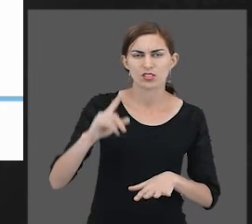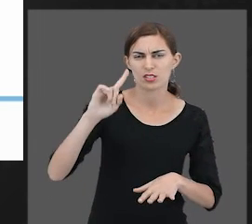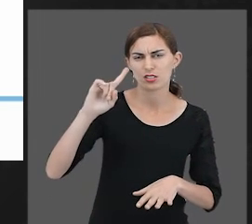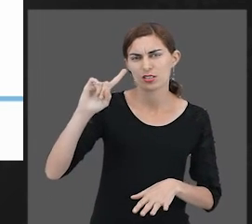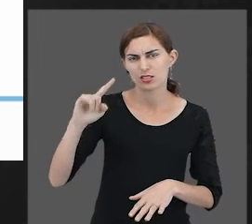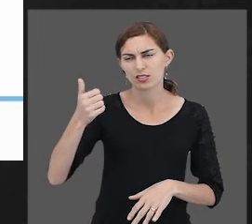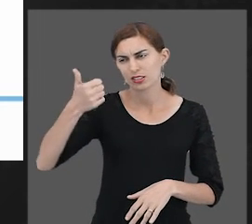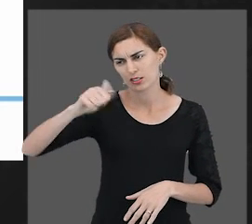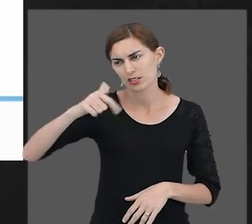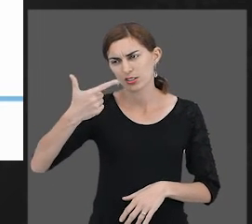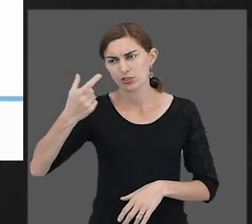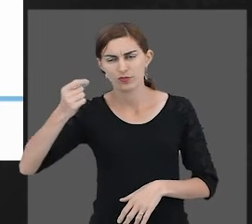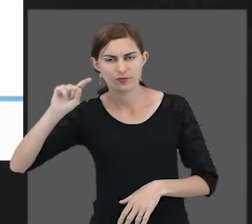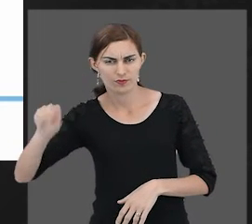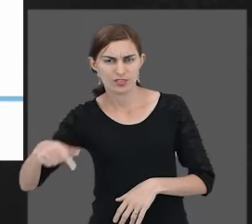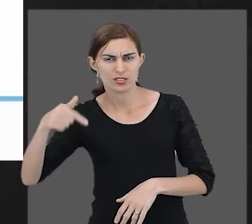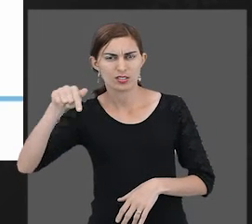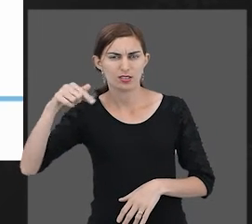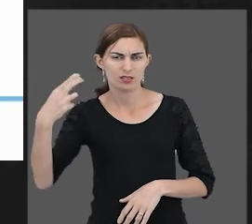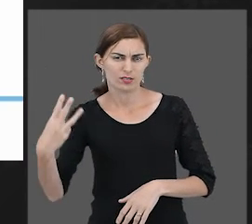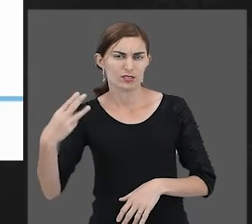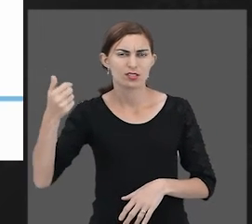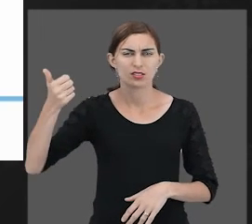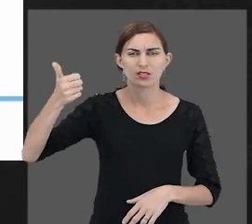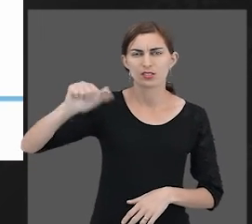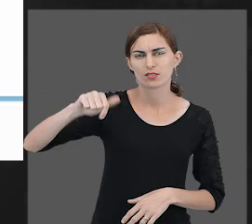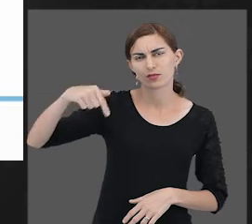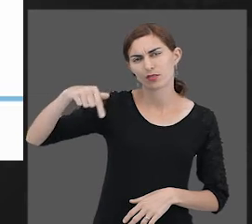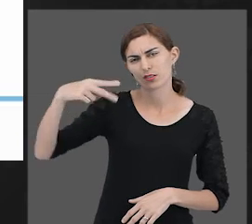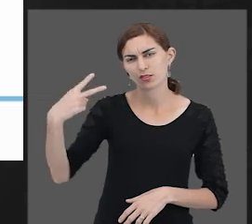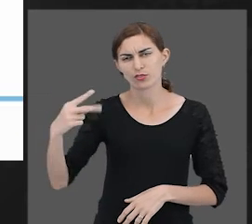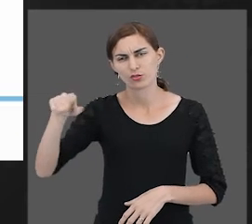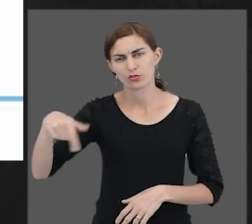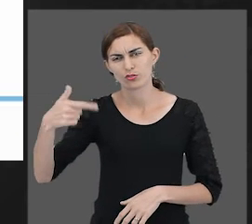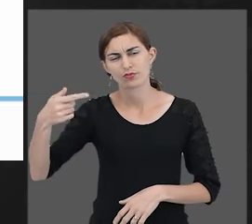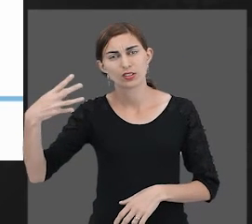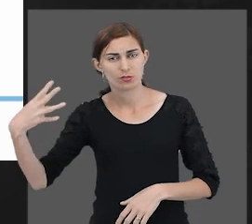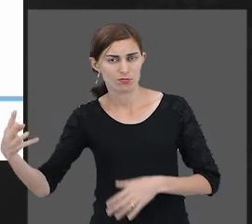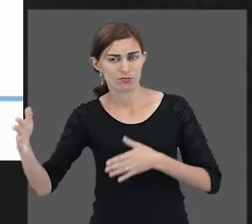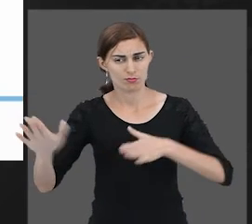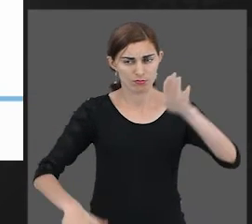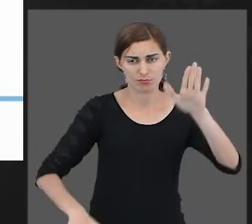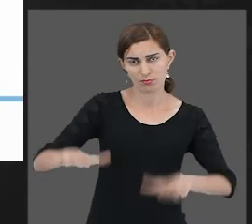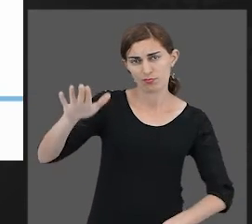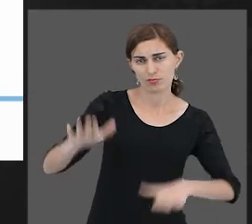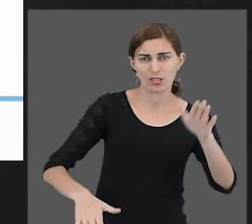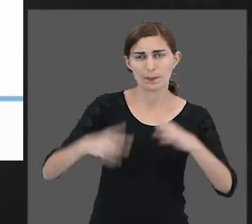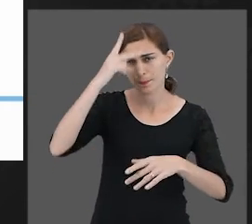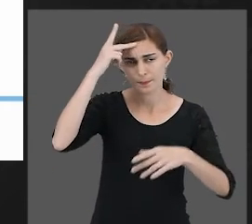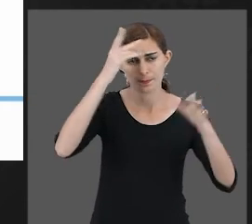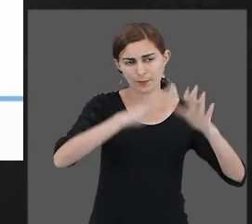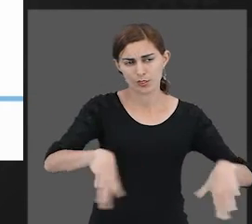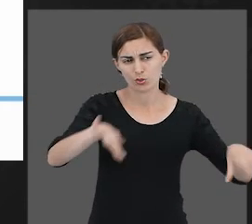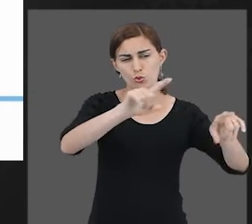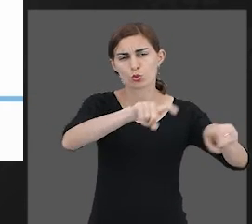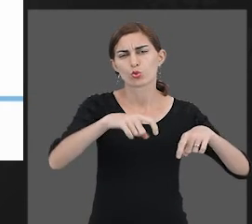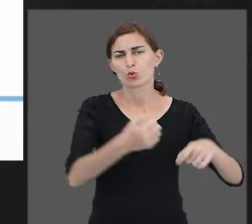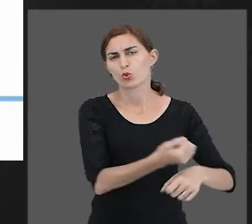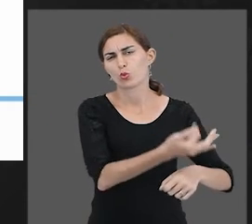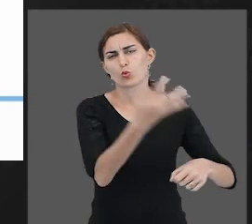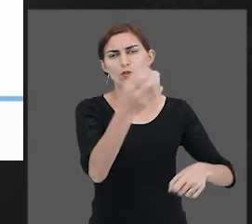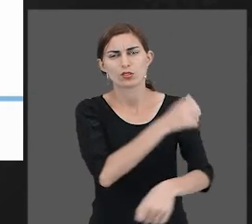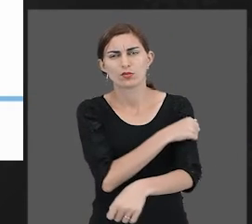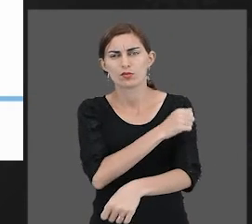entre 120,73 e 172,24, de acordo com a área rural do município, a população moradora do campo e a posição